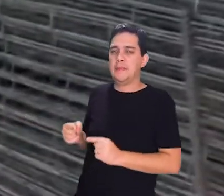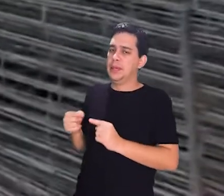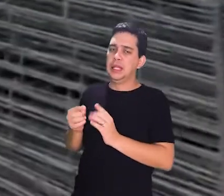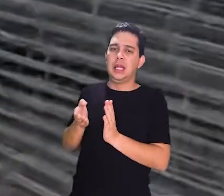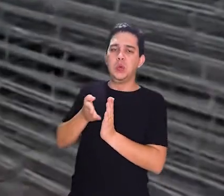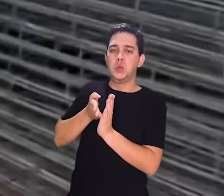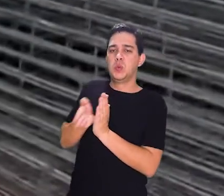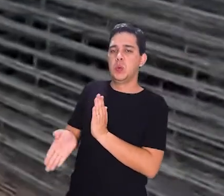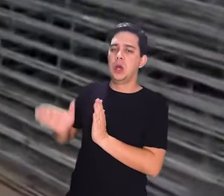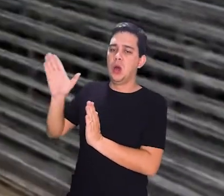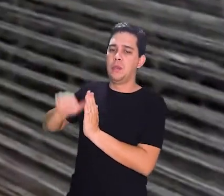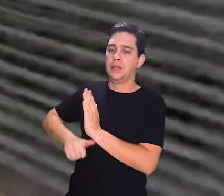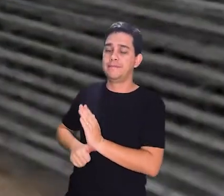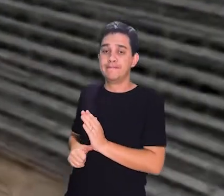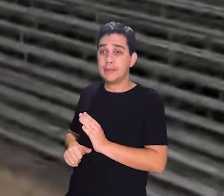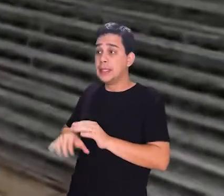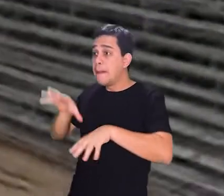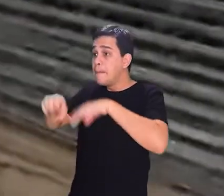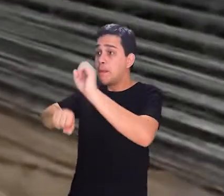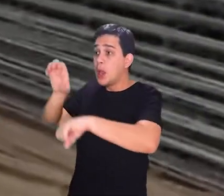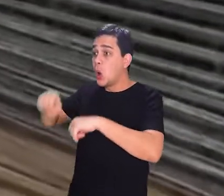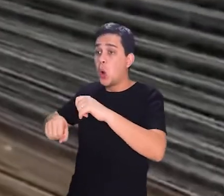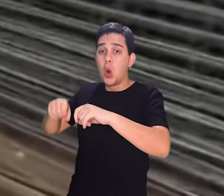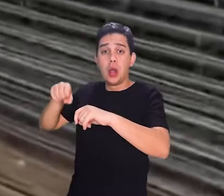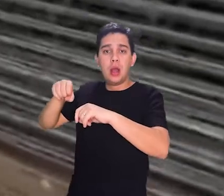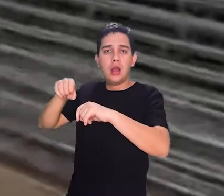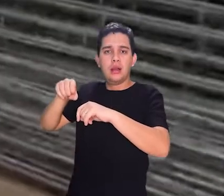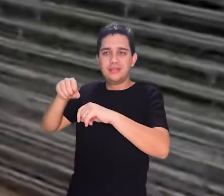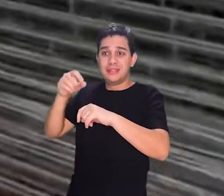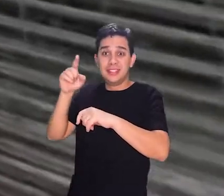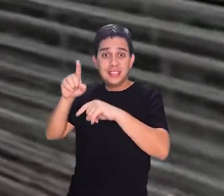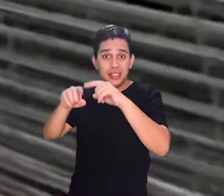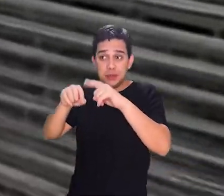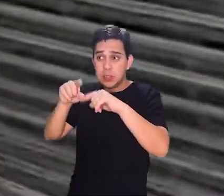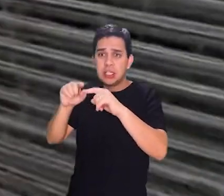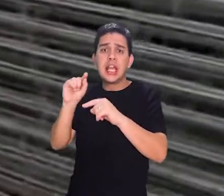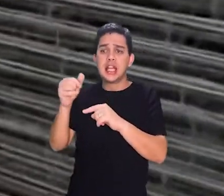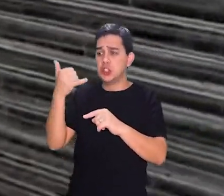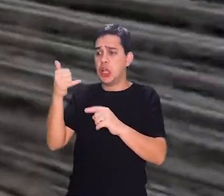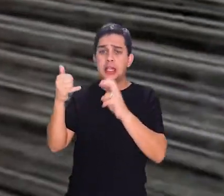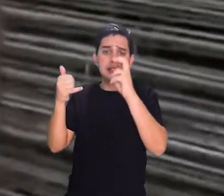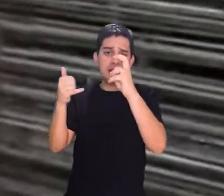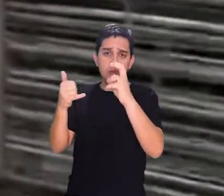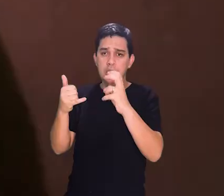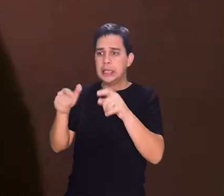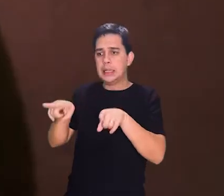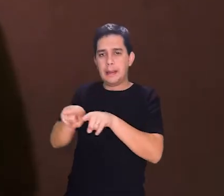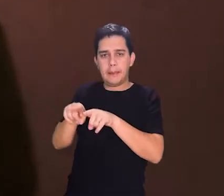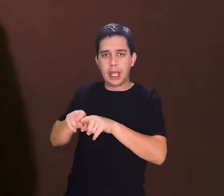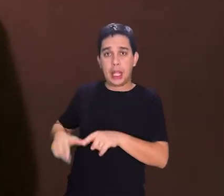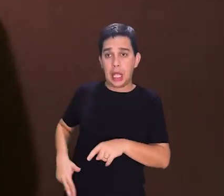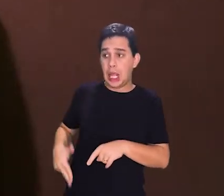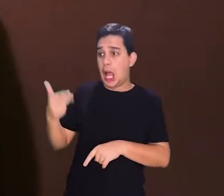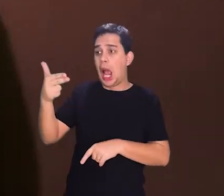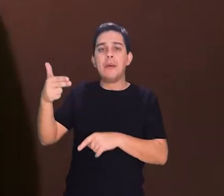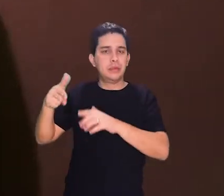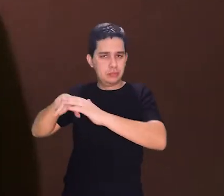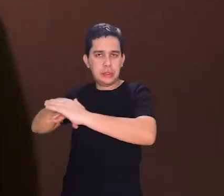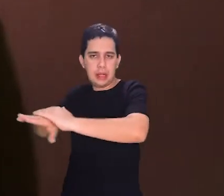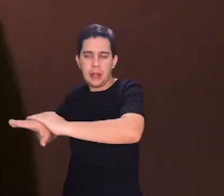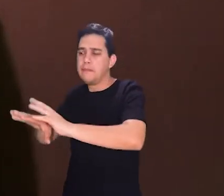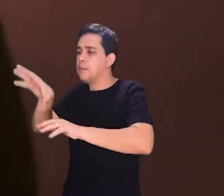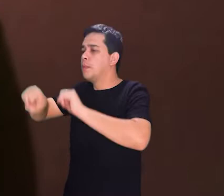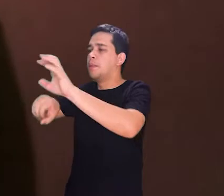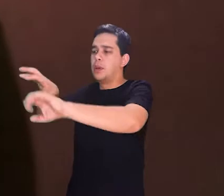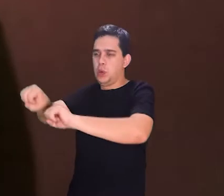5 celulares e uma arma de fogo que estava na casa do dono da empresa. Bem, a gente vai avaliar ainda o material que